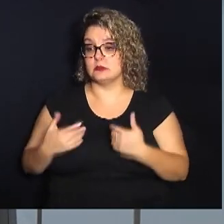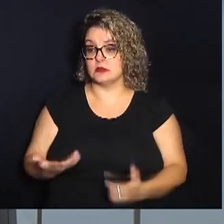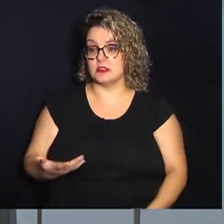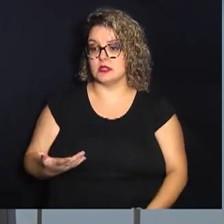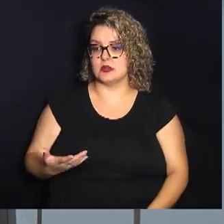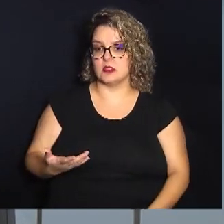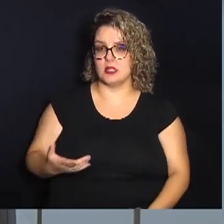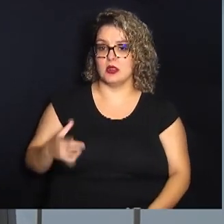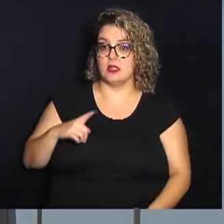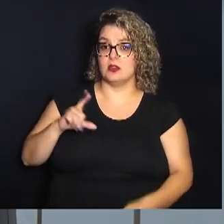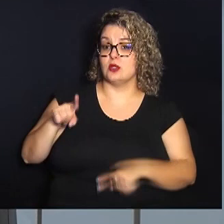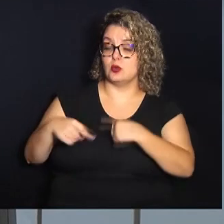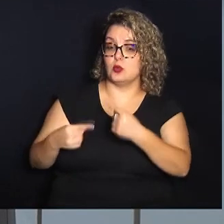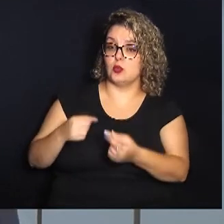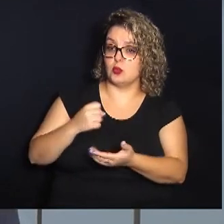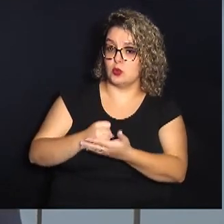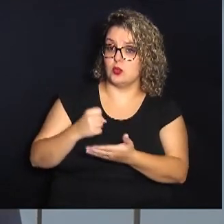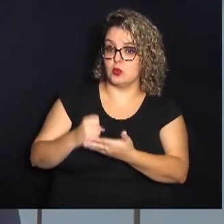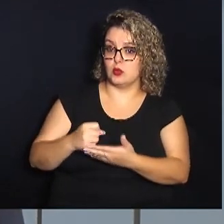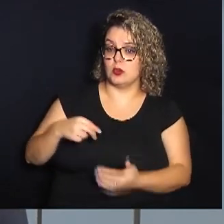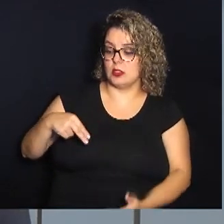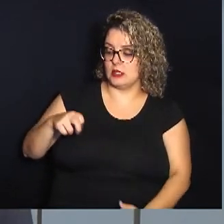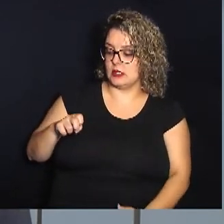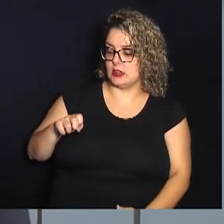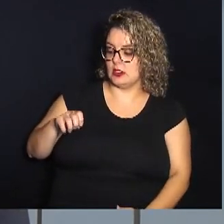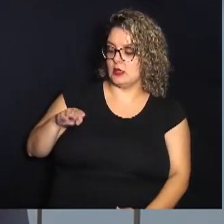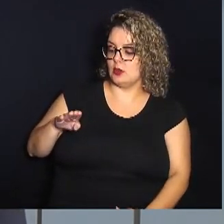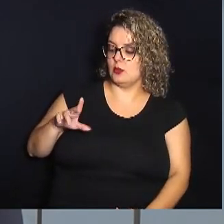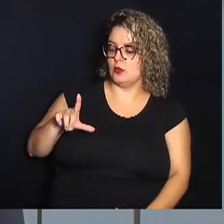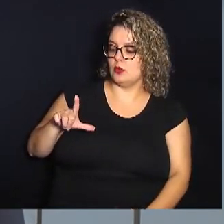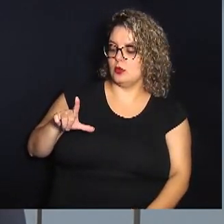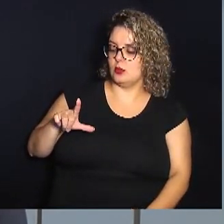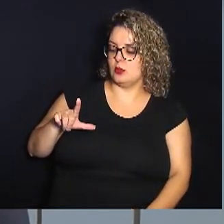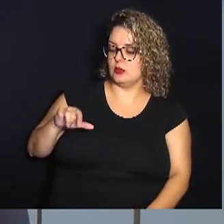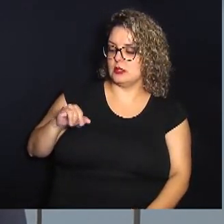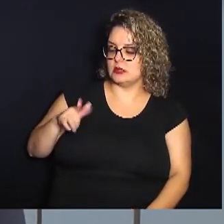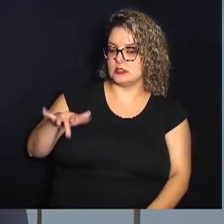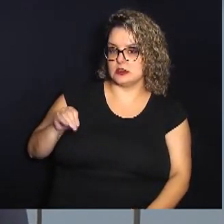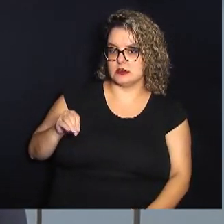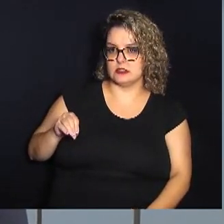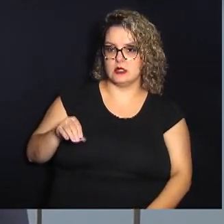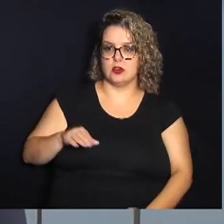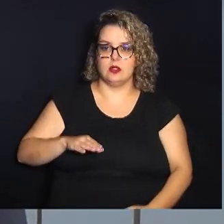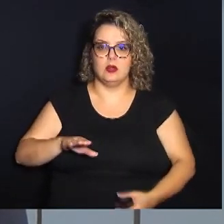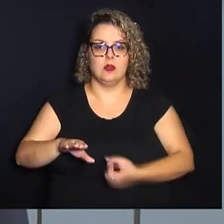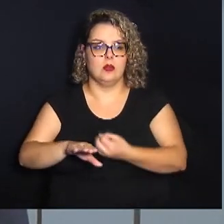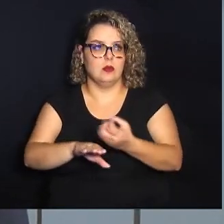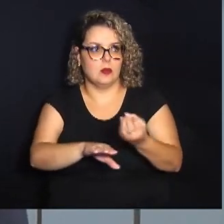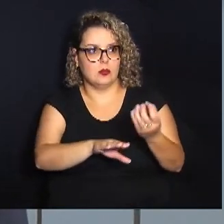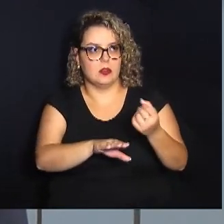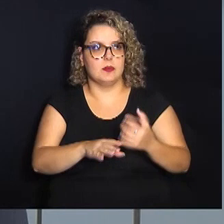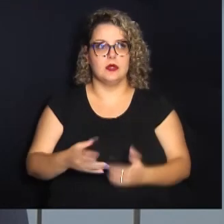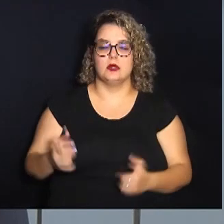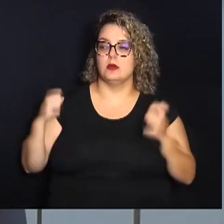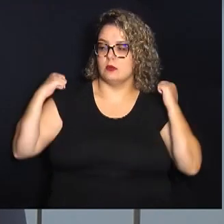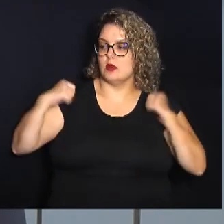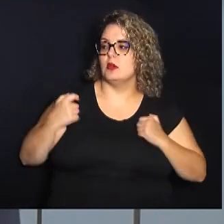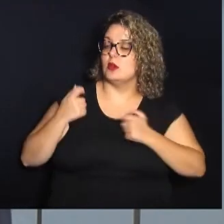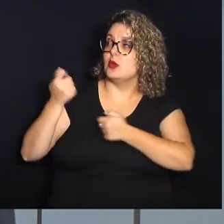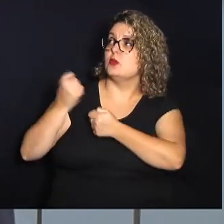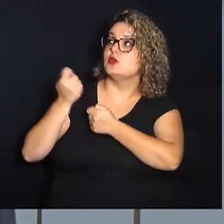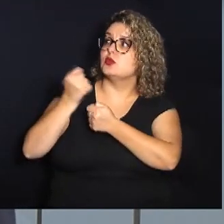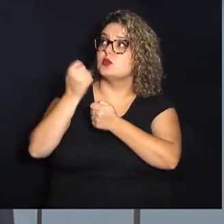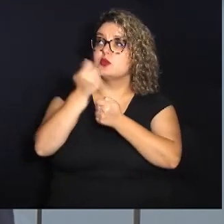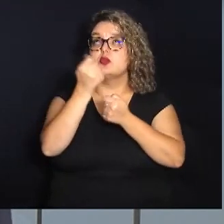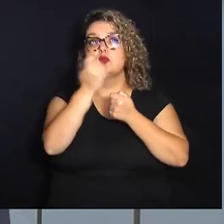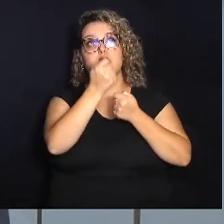um outro contrato também para nebulização veicular, que passa o carro em alguns bairros que a gente indica também. E o